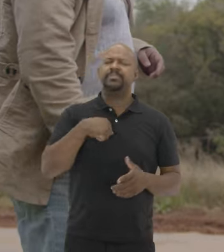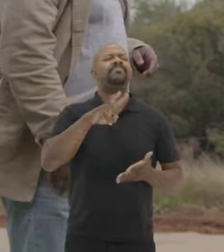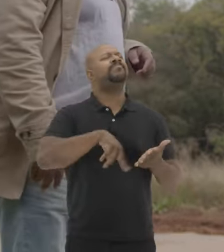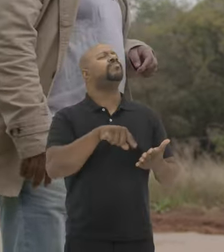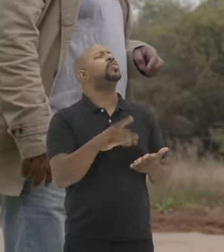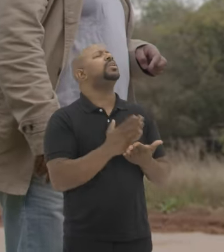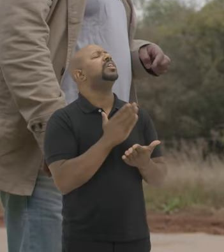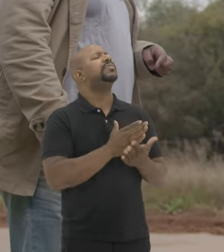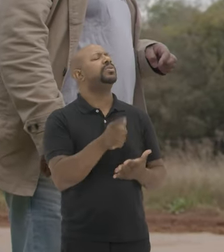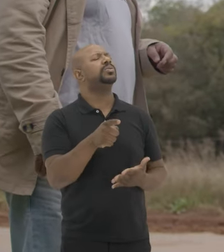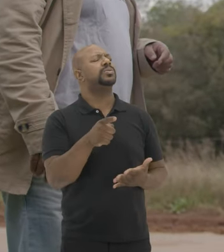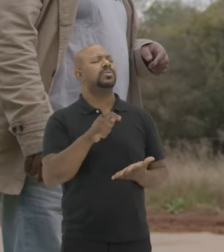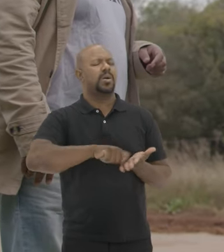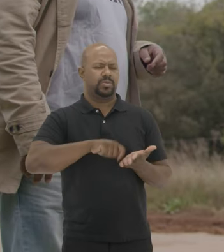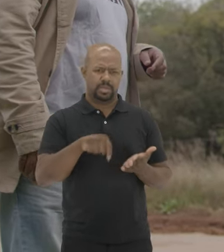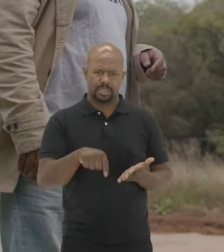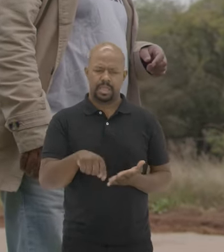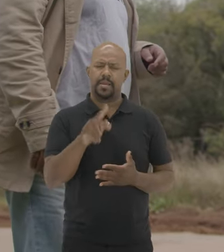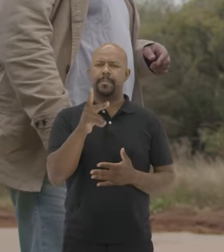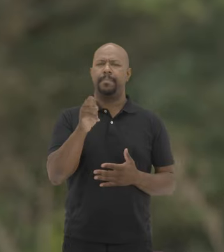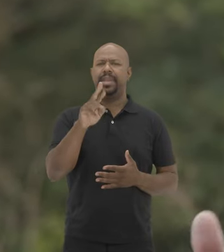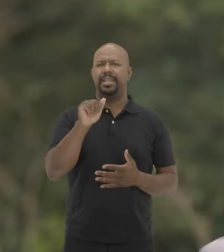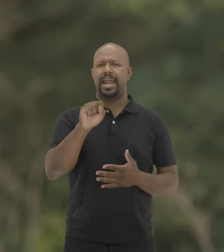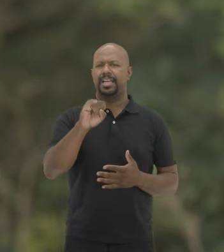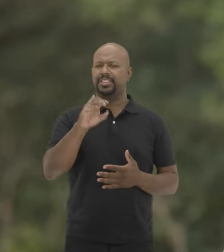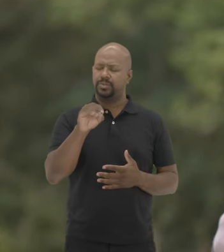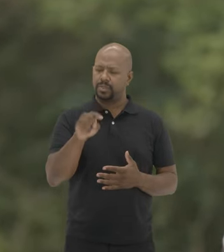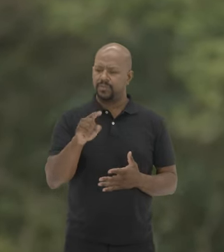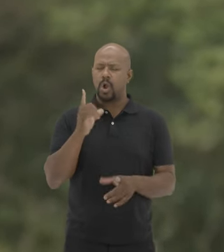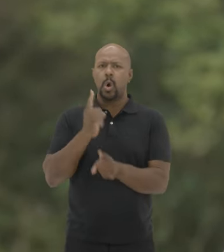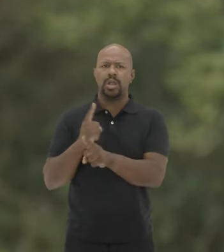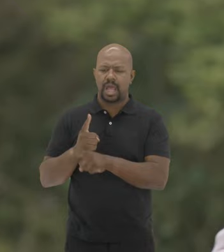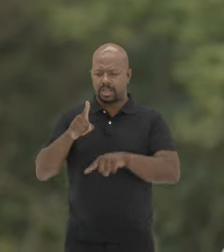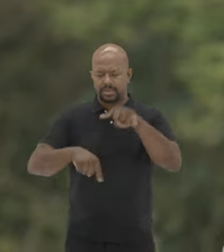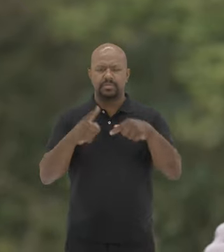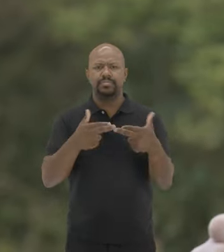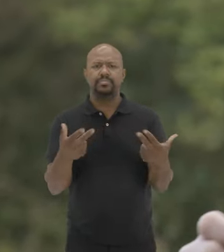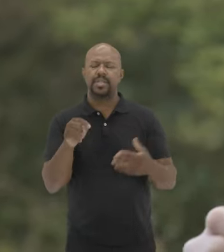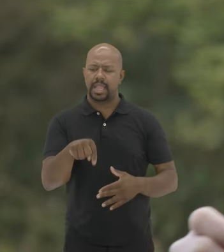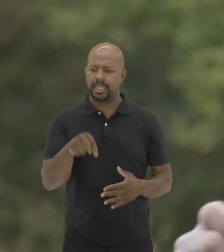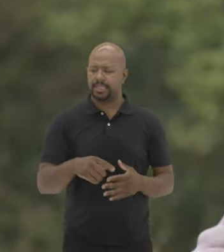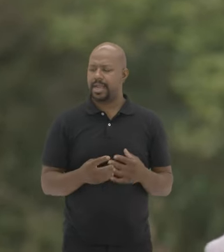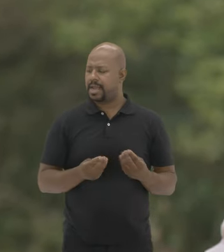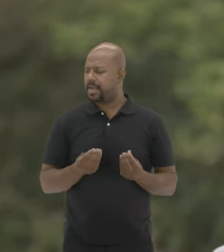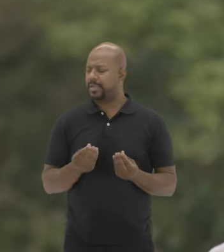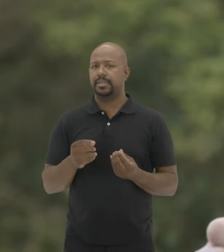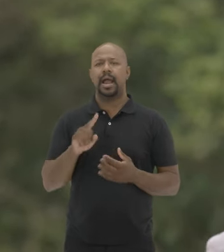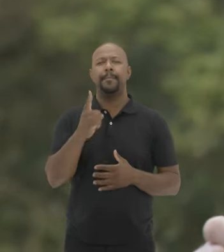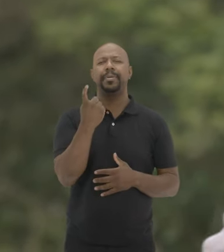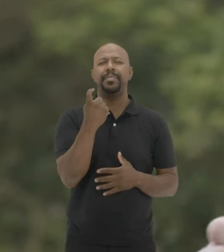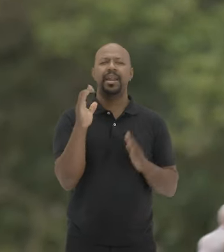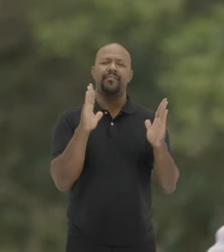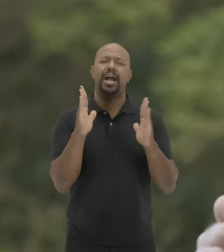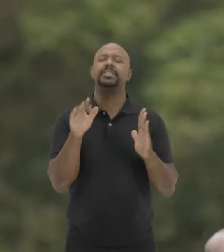eu li num livro de um autor local o seu pedágio Daniel que foram encontrados artefatos aqui da